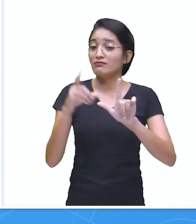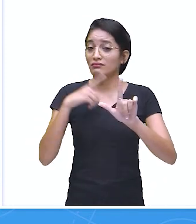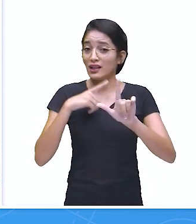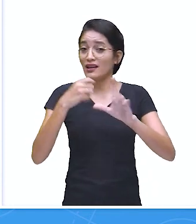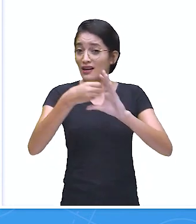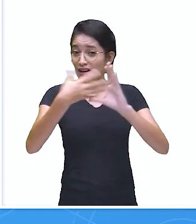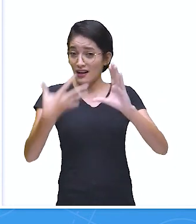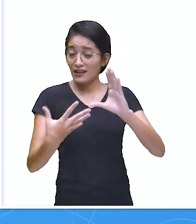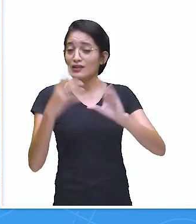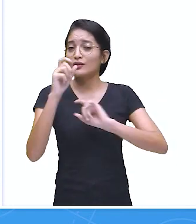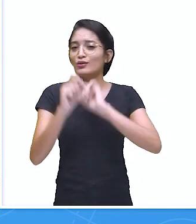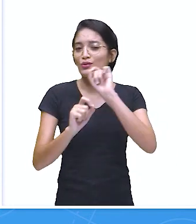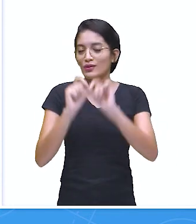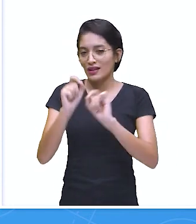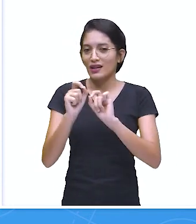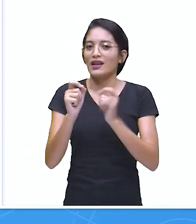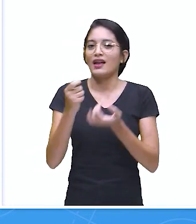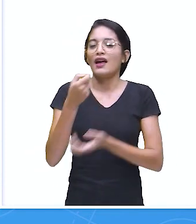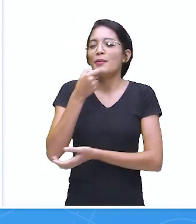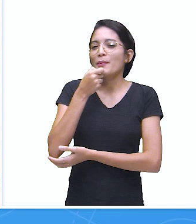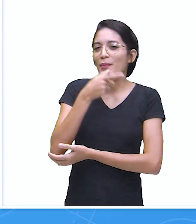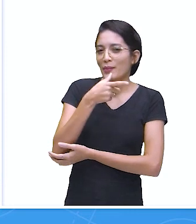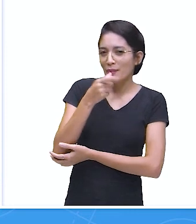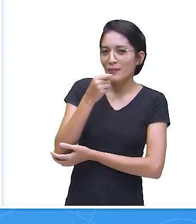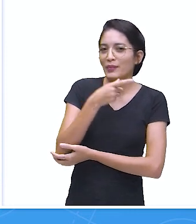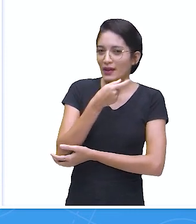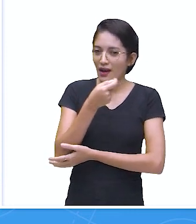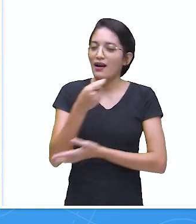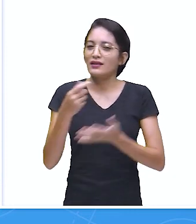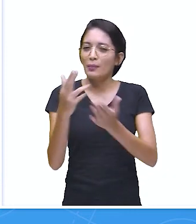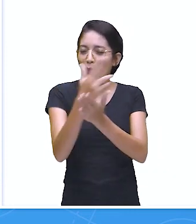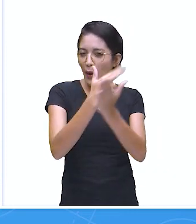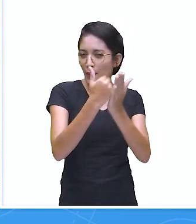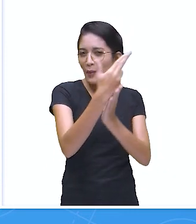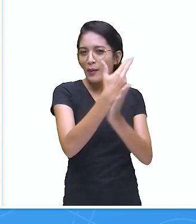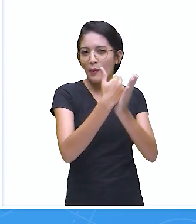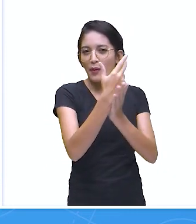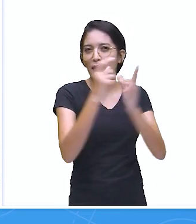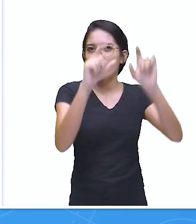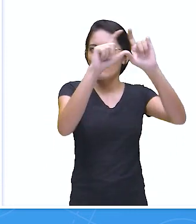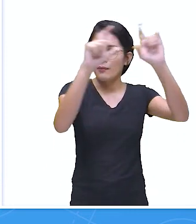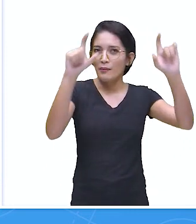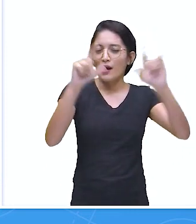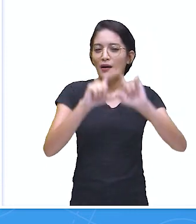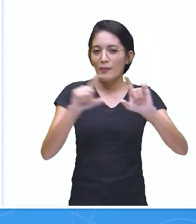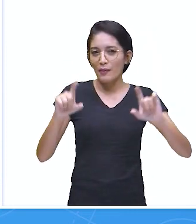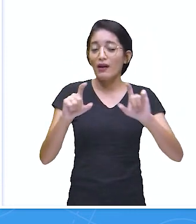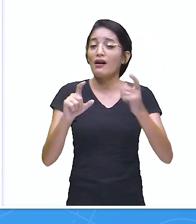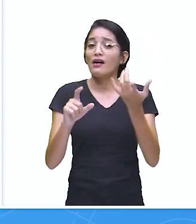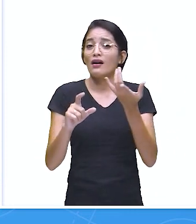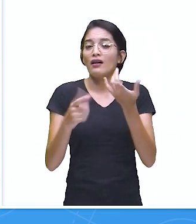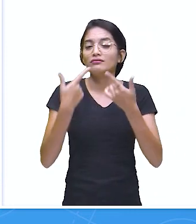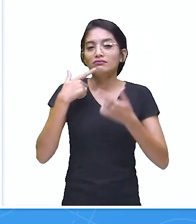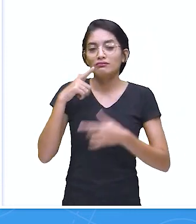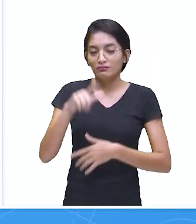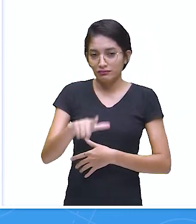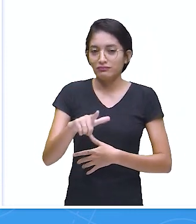caracteriza como uma anedota gráfica, ou seja, um desenho, uma linguagem